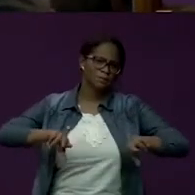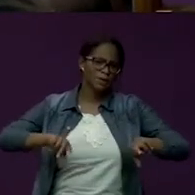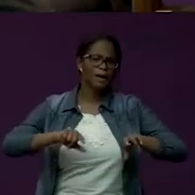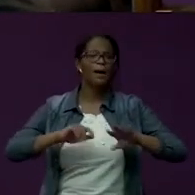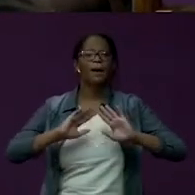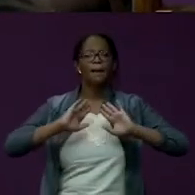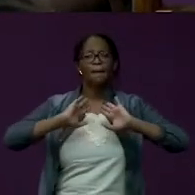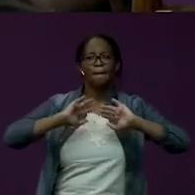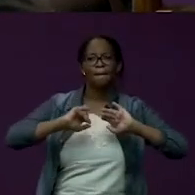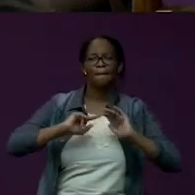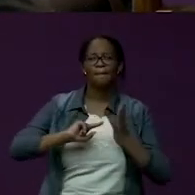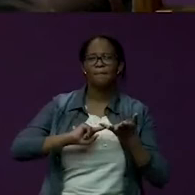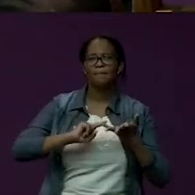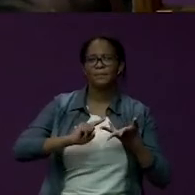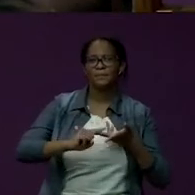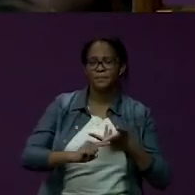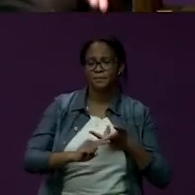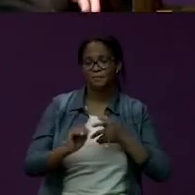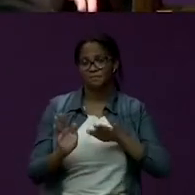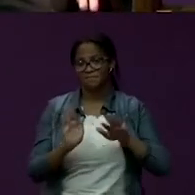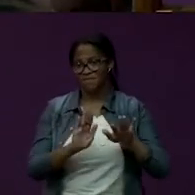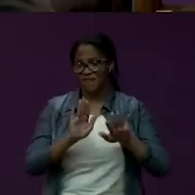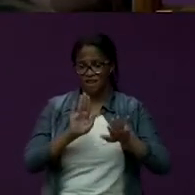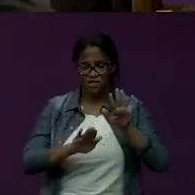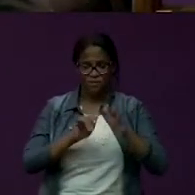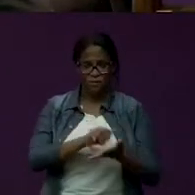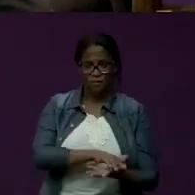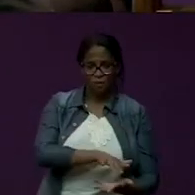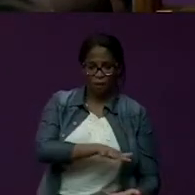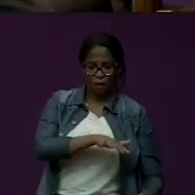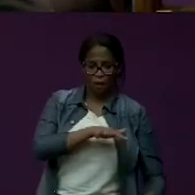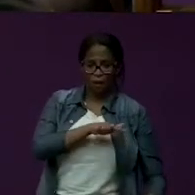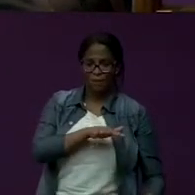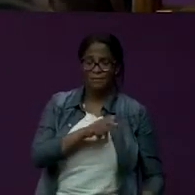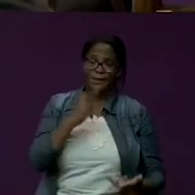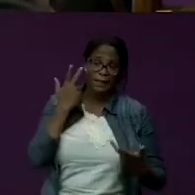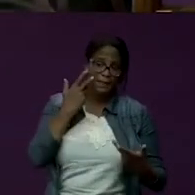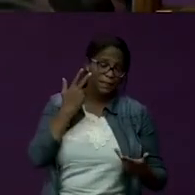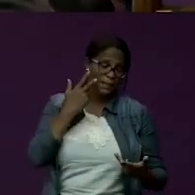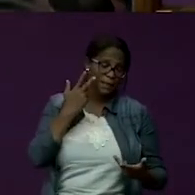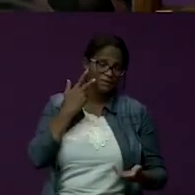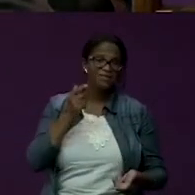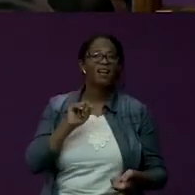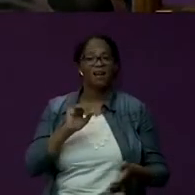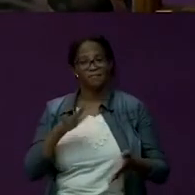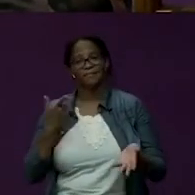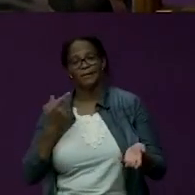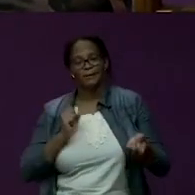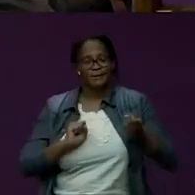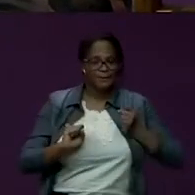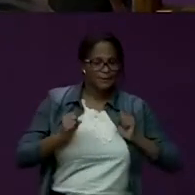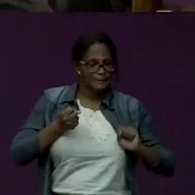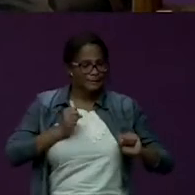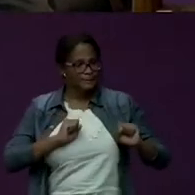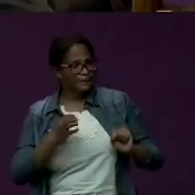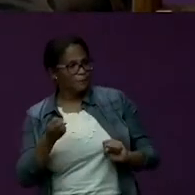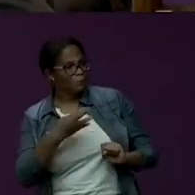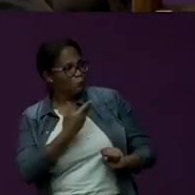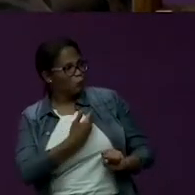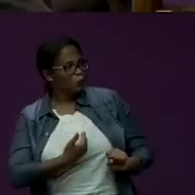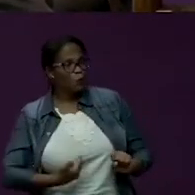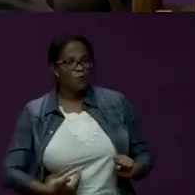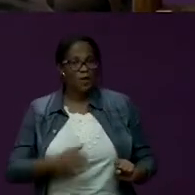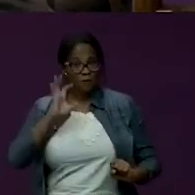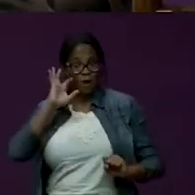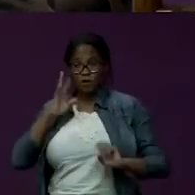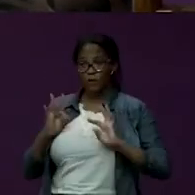demandas, muitas demandas que às vezes se acumulam e que é natural a ansiedade, né? Tem um novo governo, não,